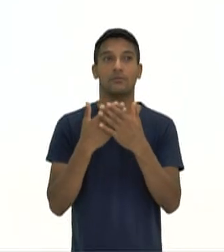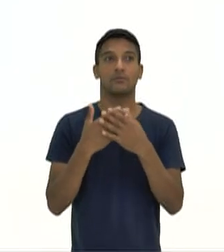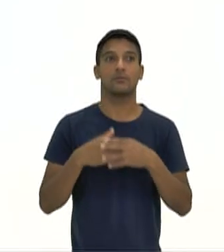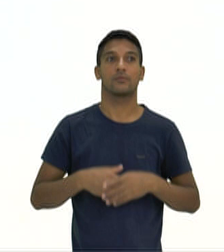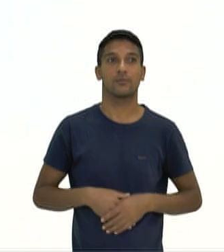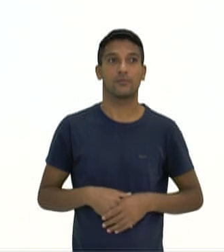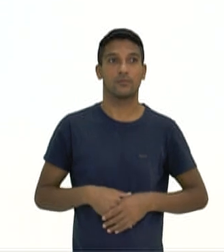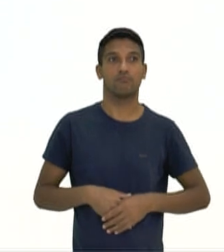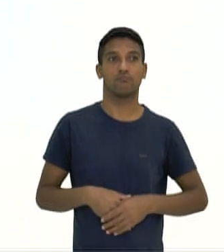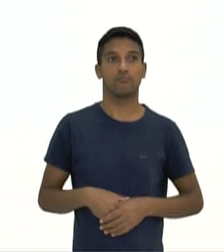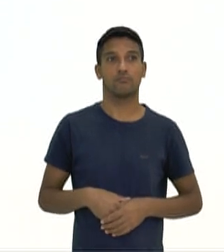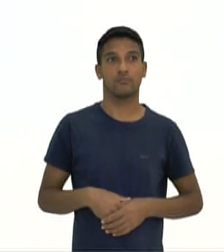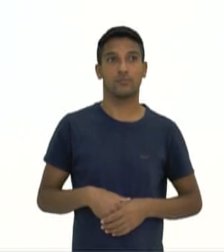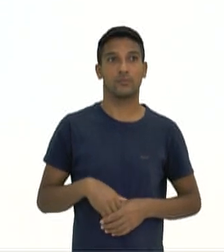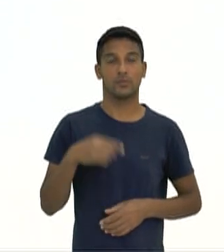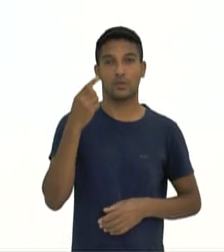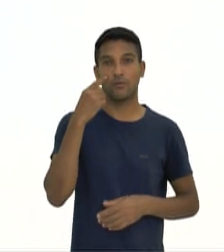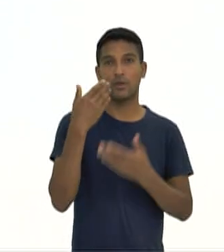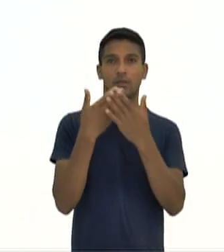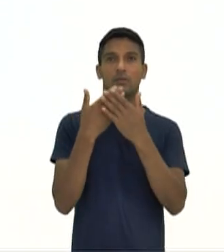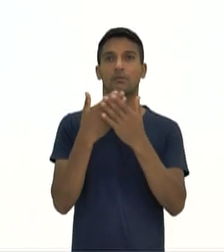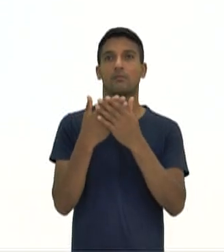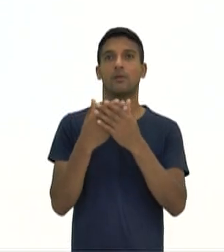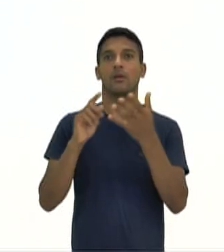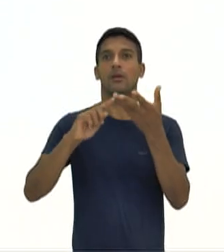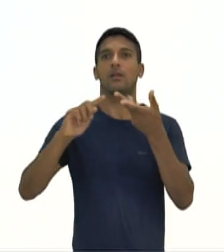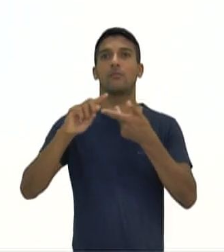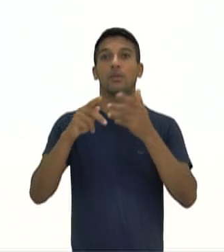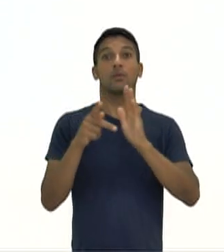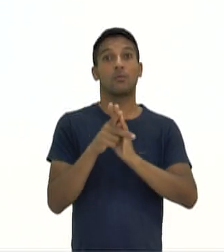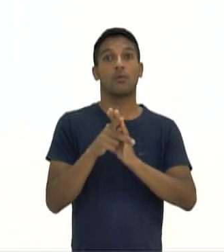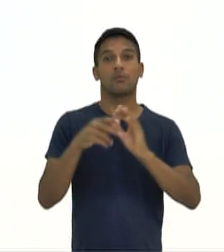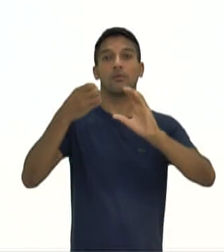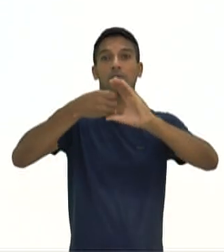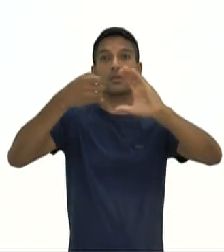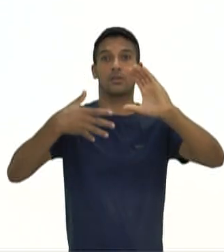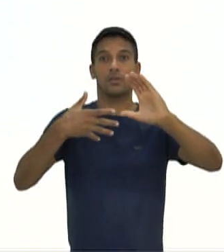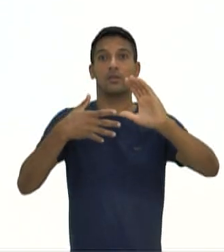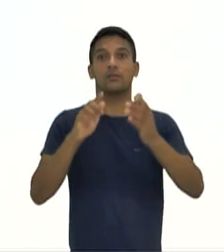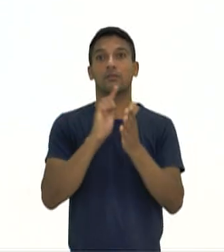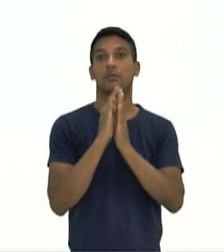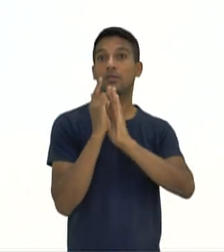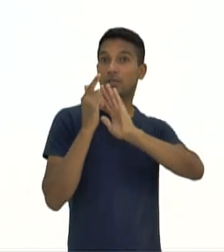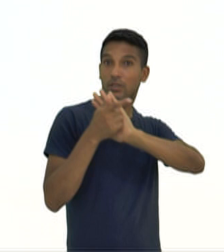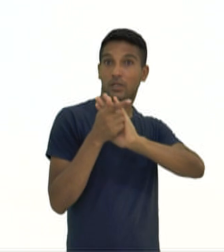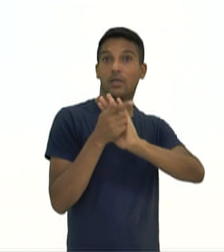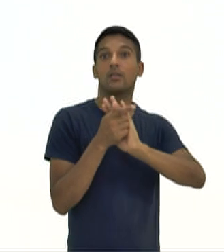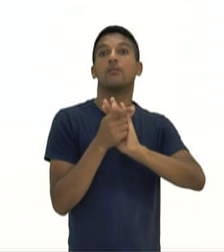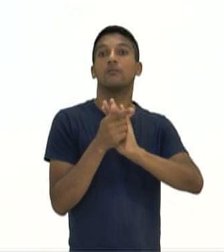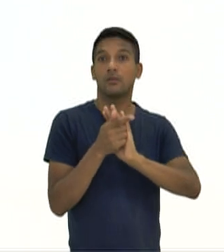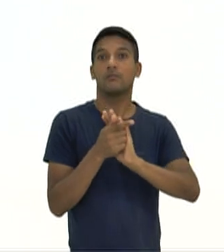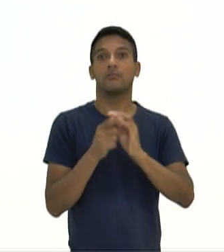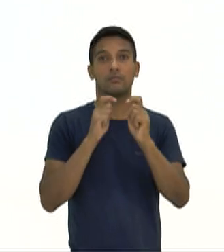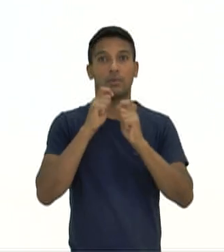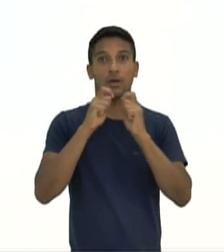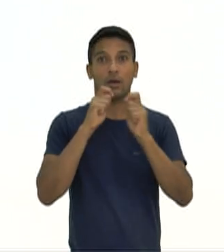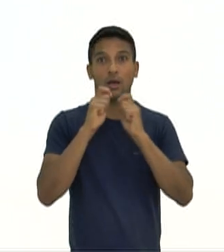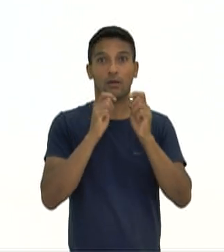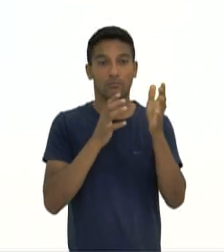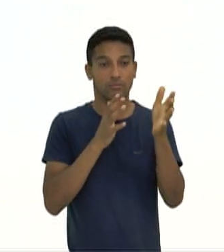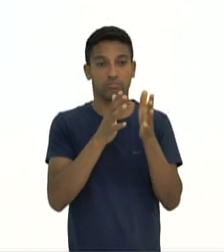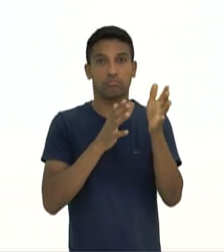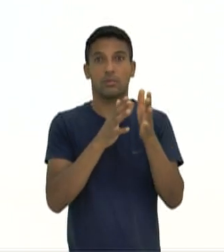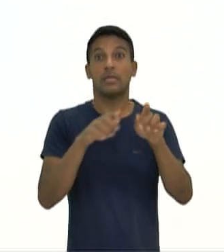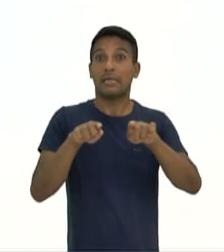Sistematizar elementos de composição e características do gênero entrevista. Planejar a produção de uma